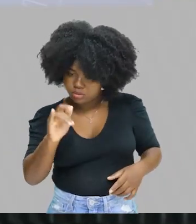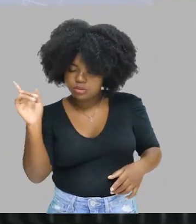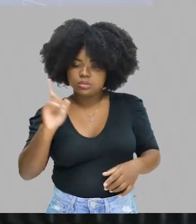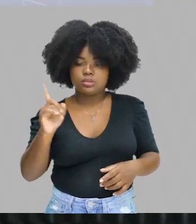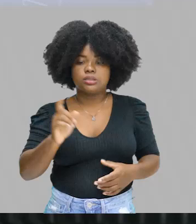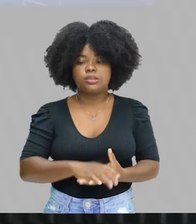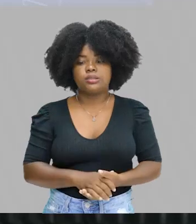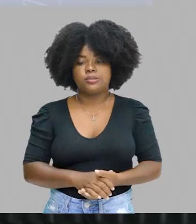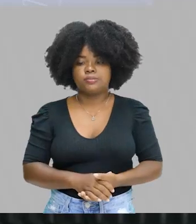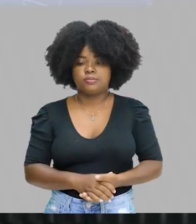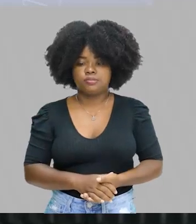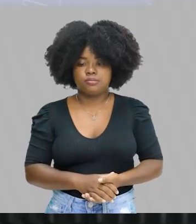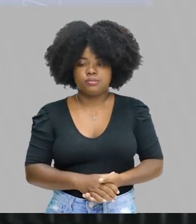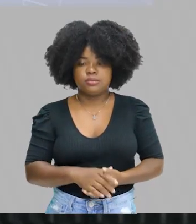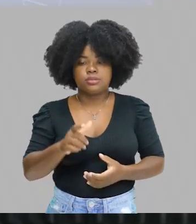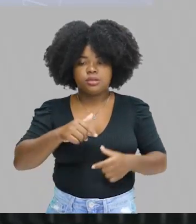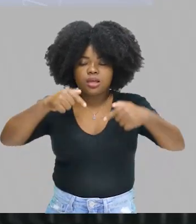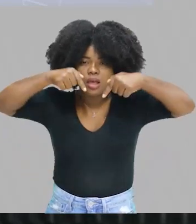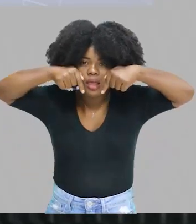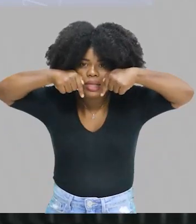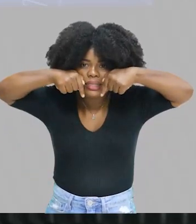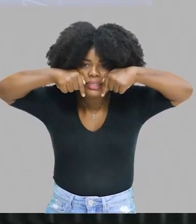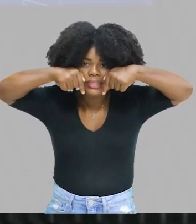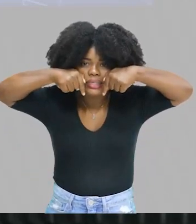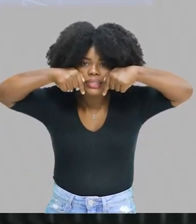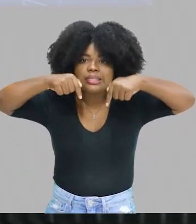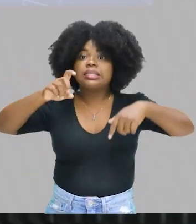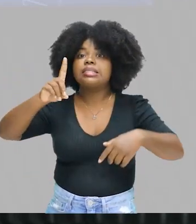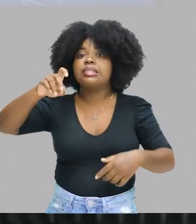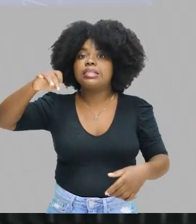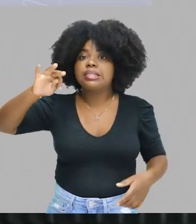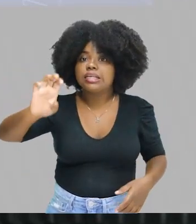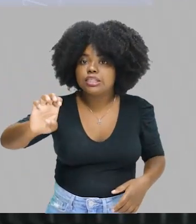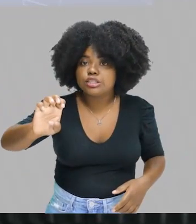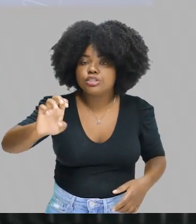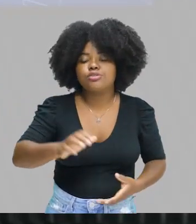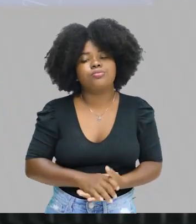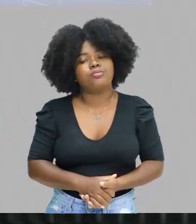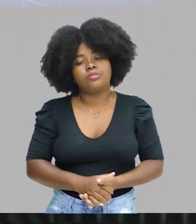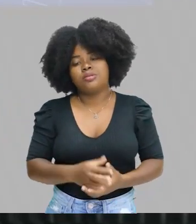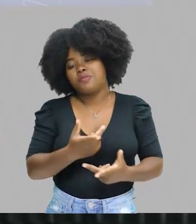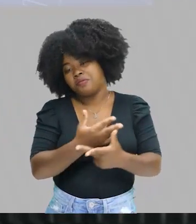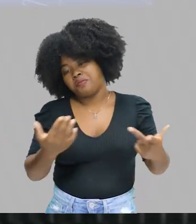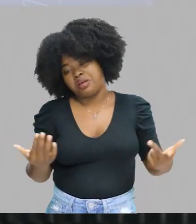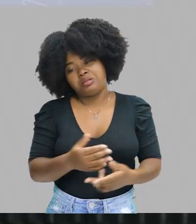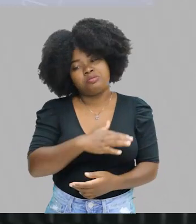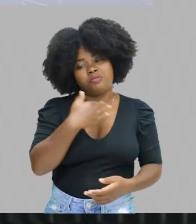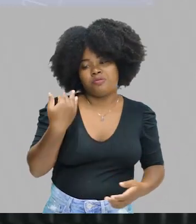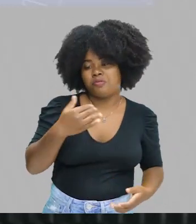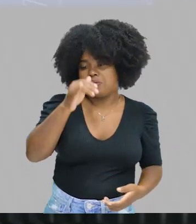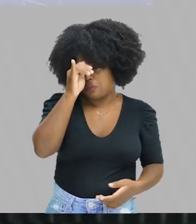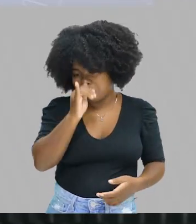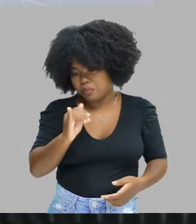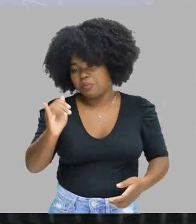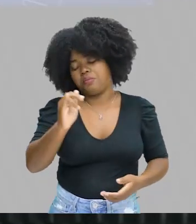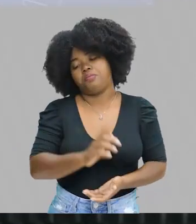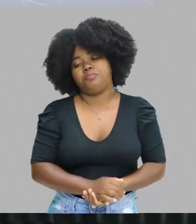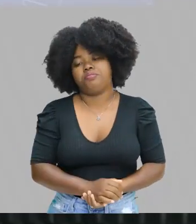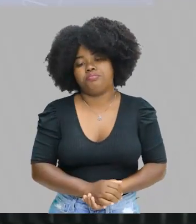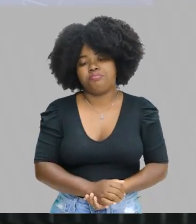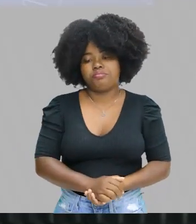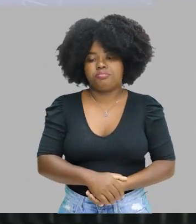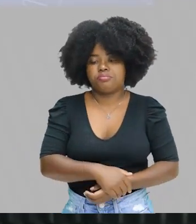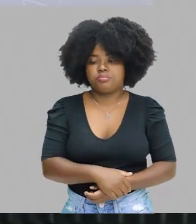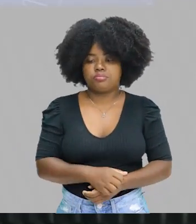os dentões de elefante, acho que é o nome, não sei se estou certo, eles são muito comuns e muitos bichinhos foram mortos, bichões foram mortos em função da